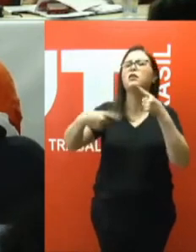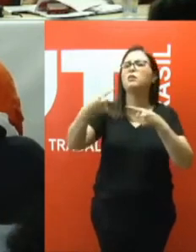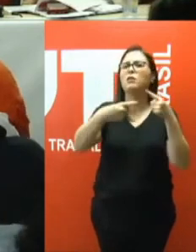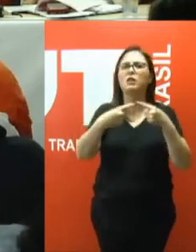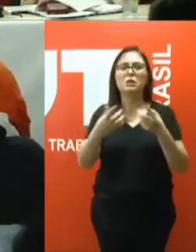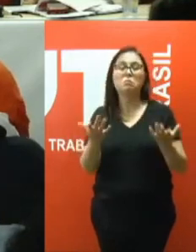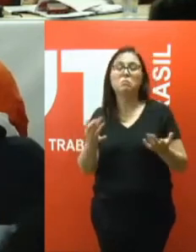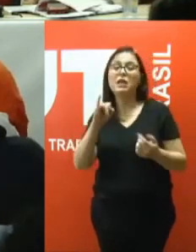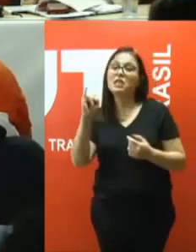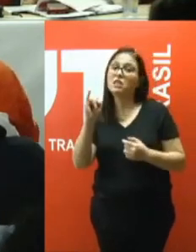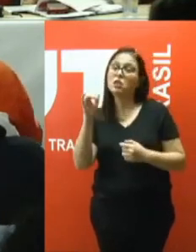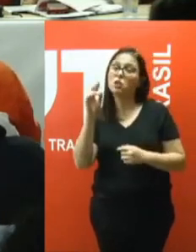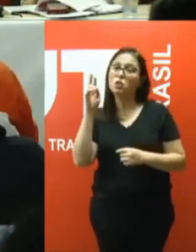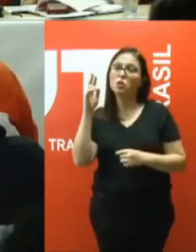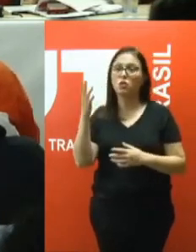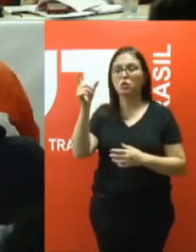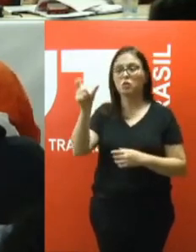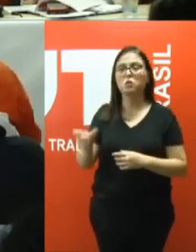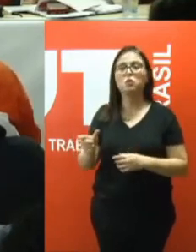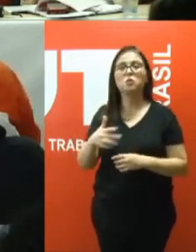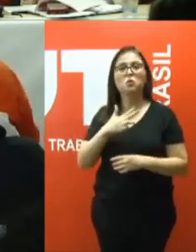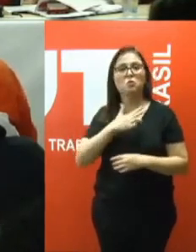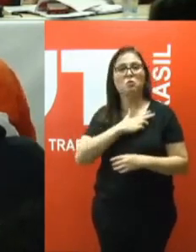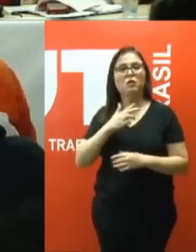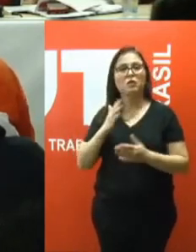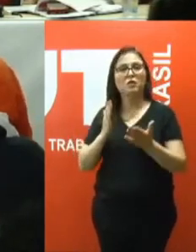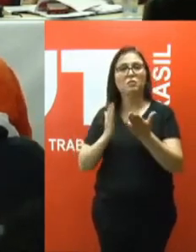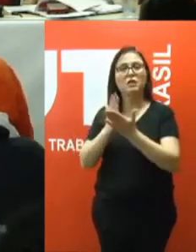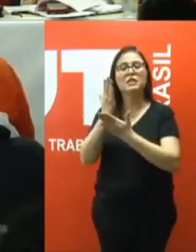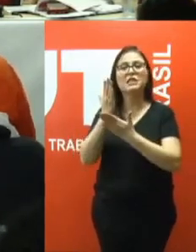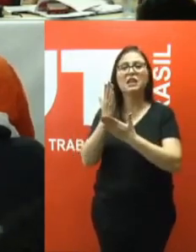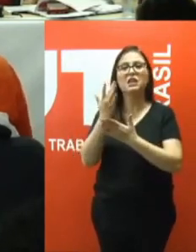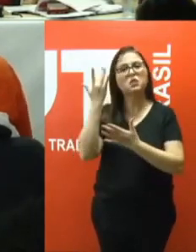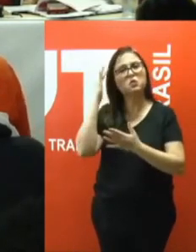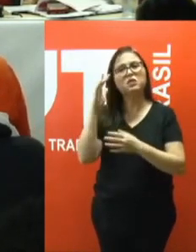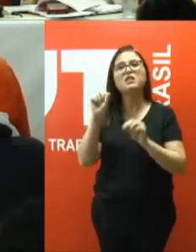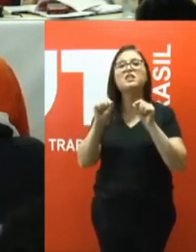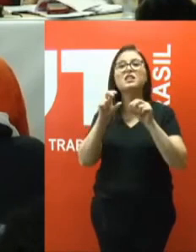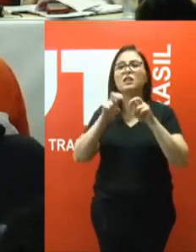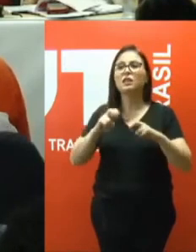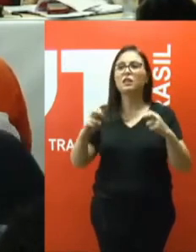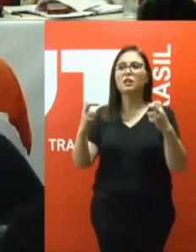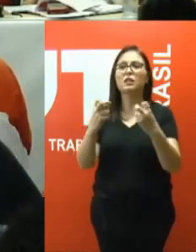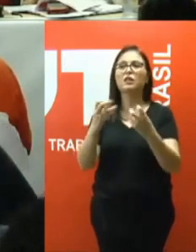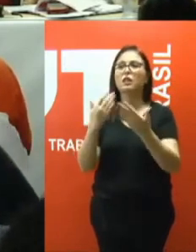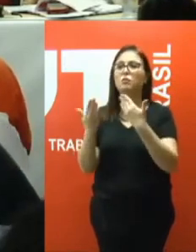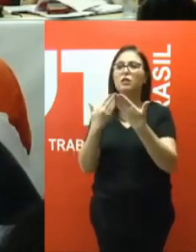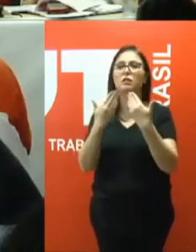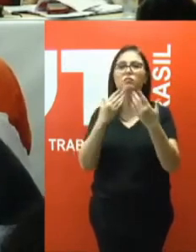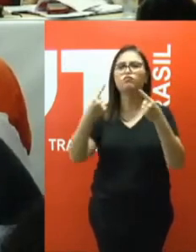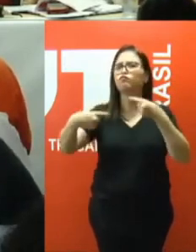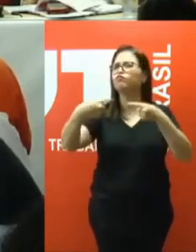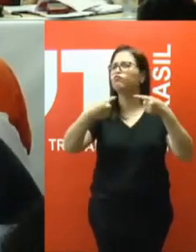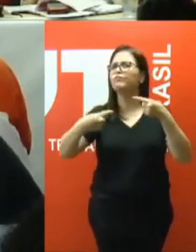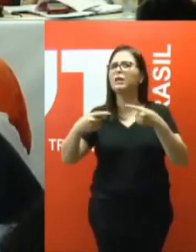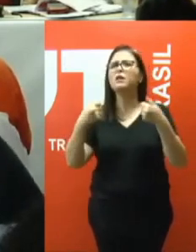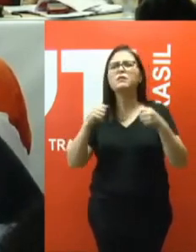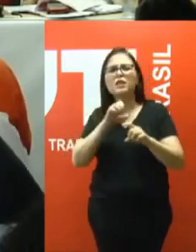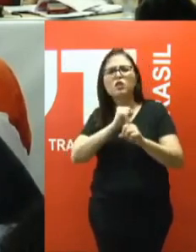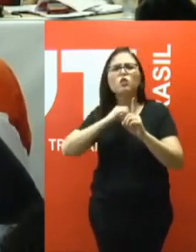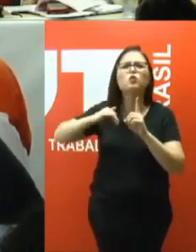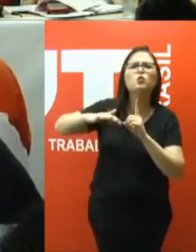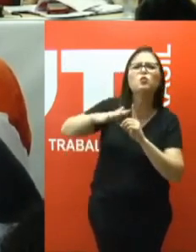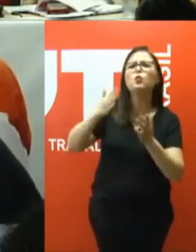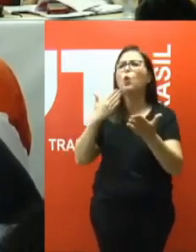ser que mude o humor, né? Mas hoje eu não vejo nenhum setor querendo sentar na mesa para fazer esse debate, né? Vamos ter que ganhar na sociedade